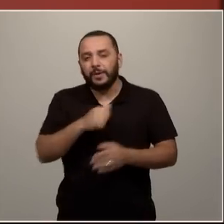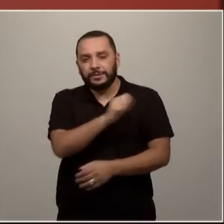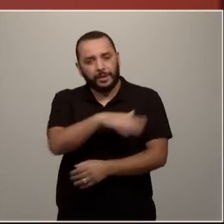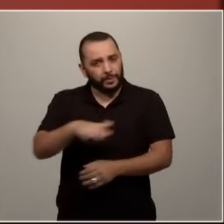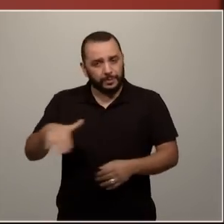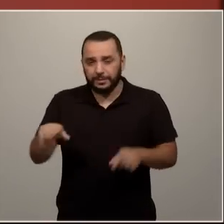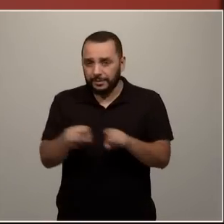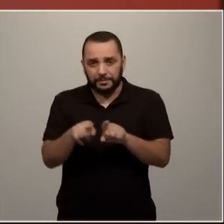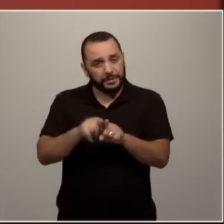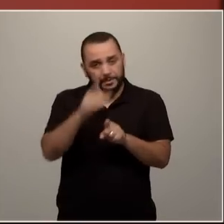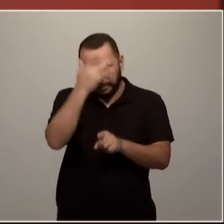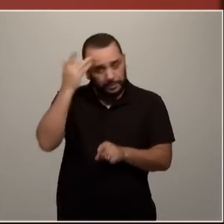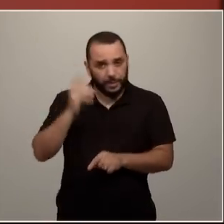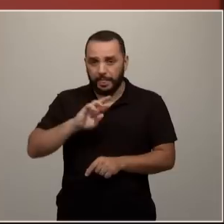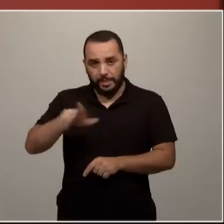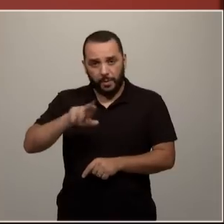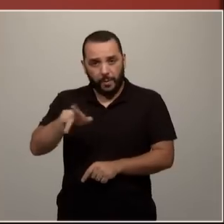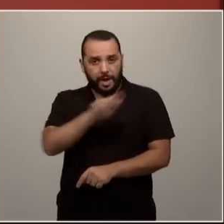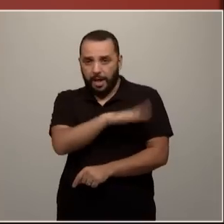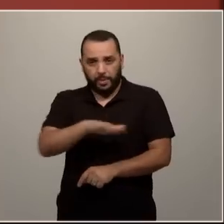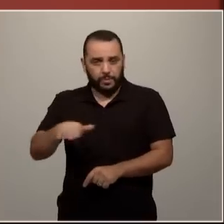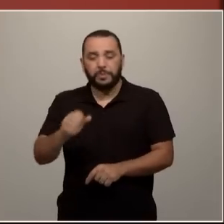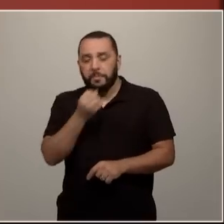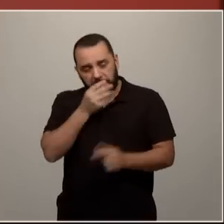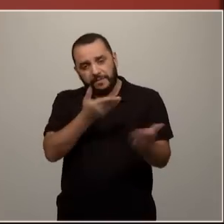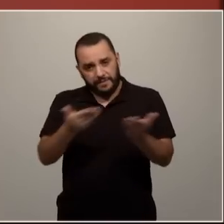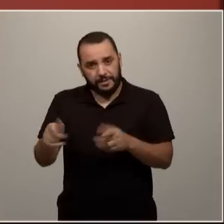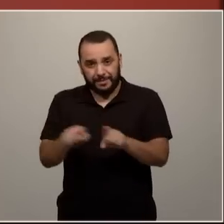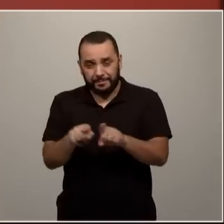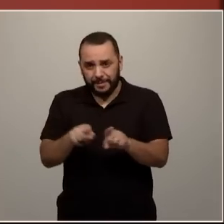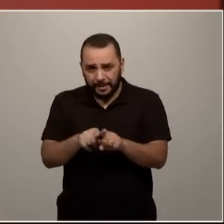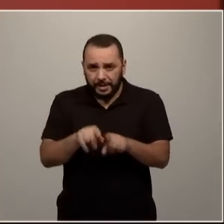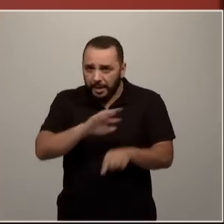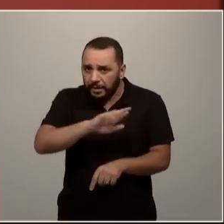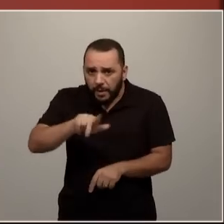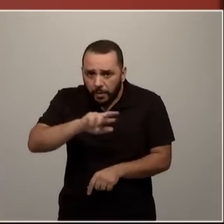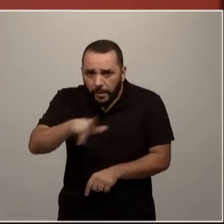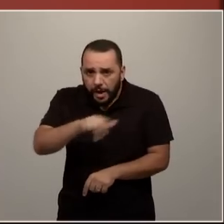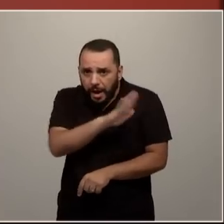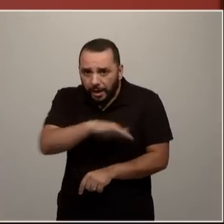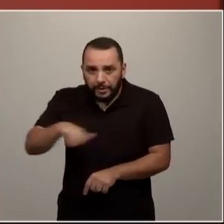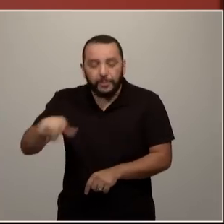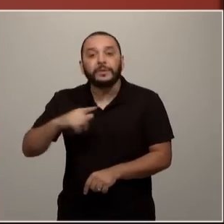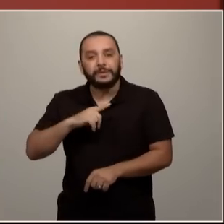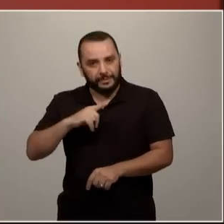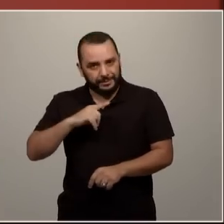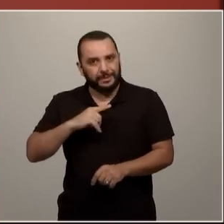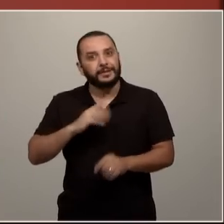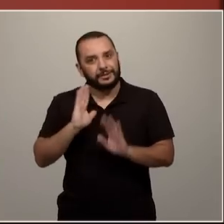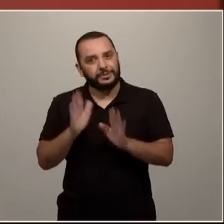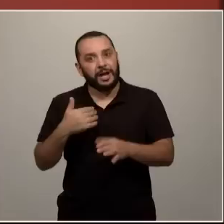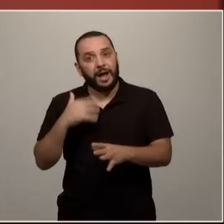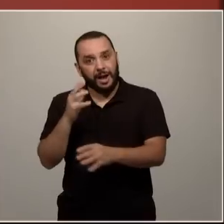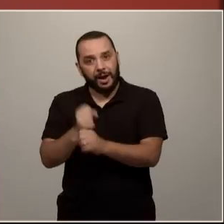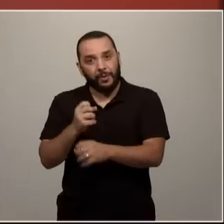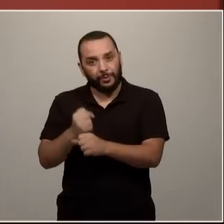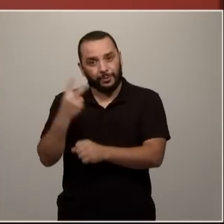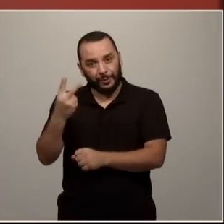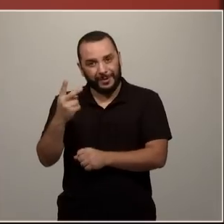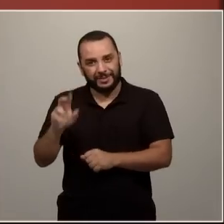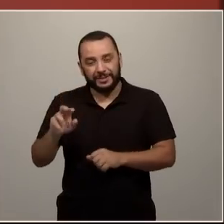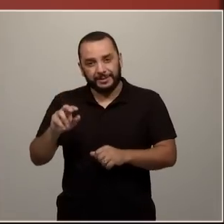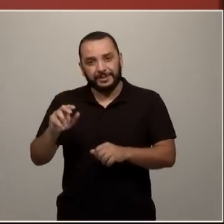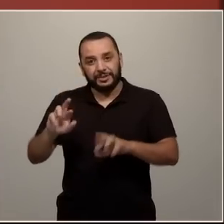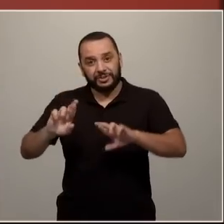Matemática. Queria dar um esclarecimento para os que não são, que nós temos mais de um Cálculo 2 dentro da estrutura curricular da